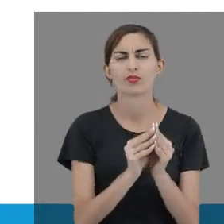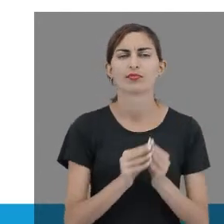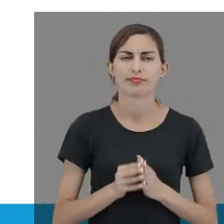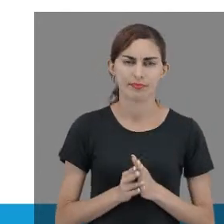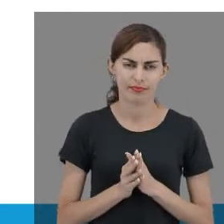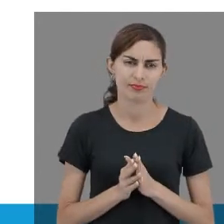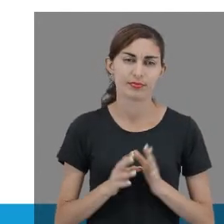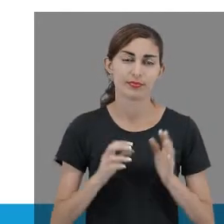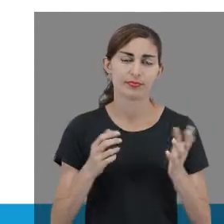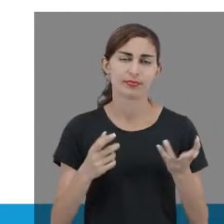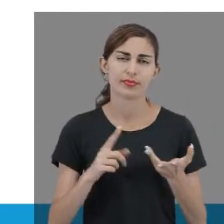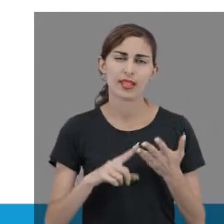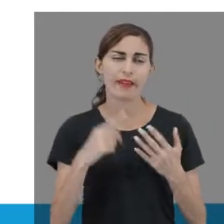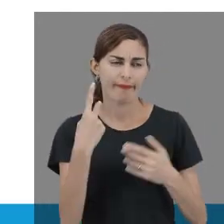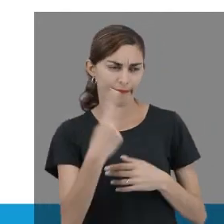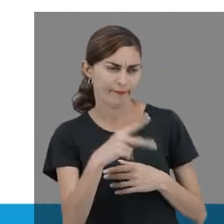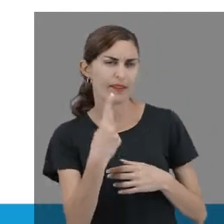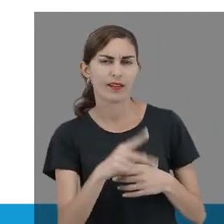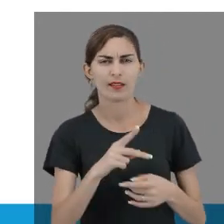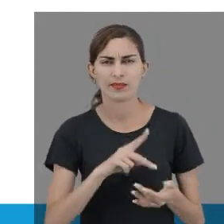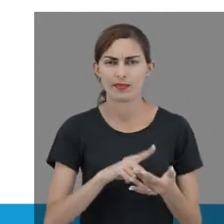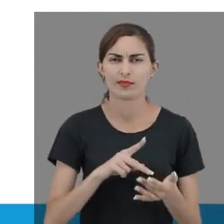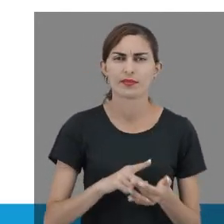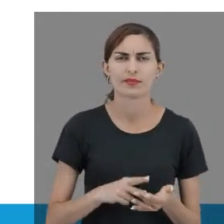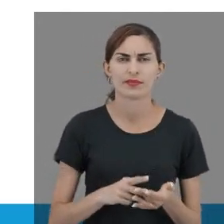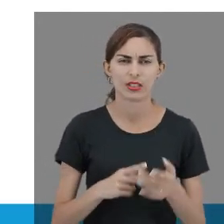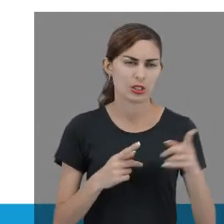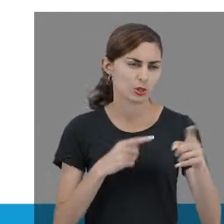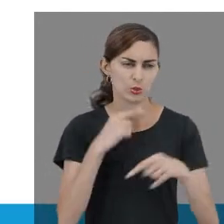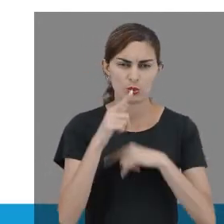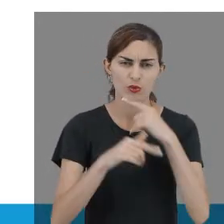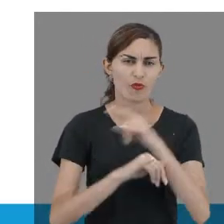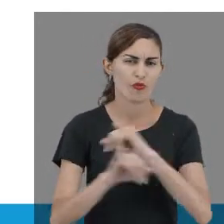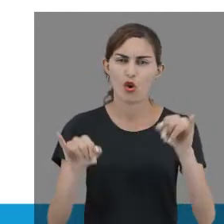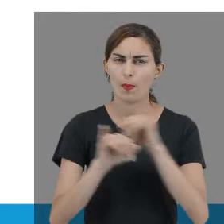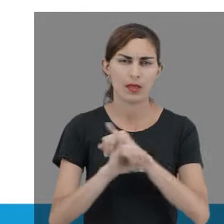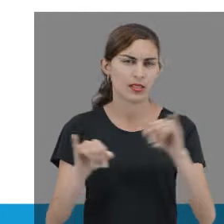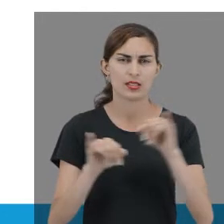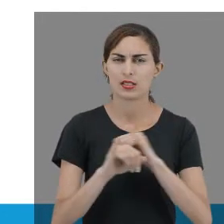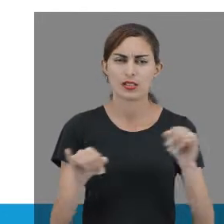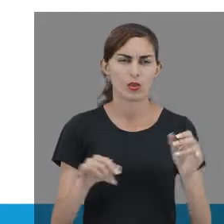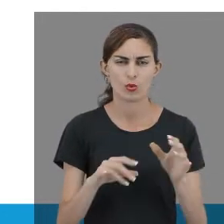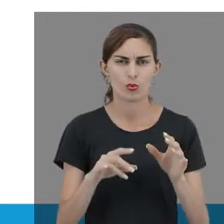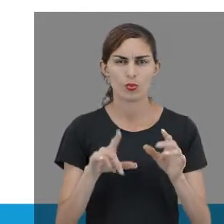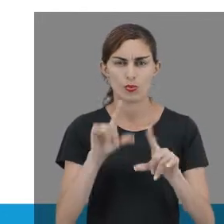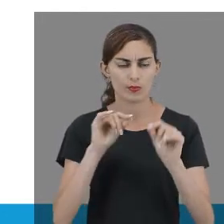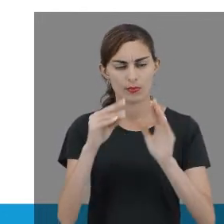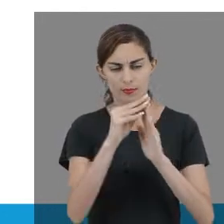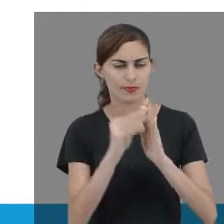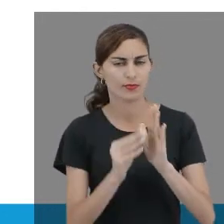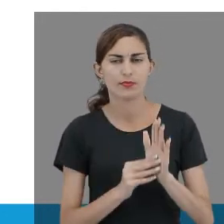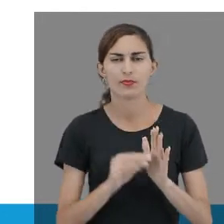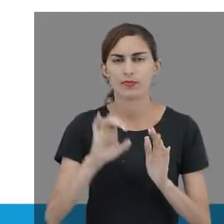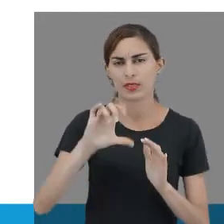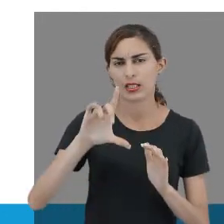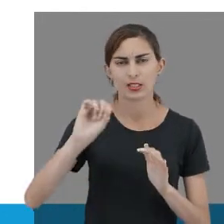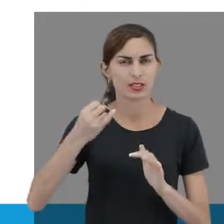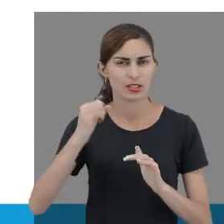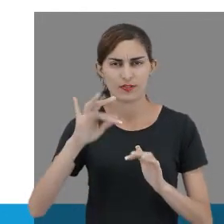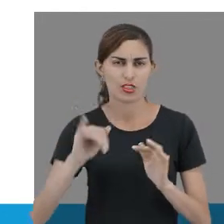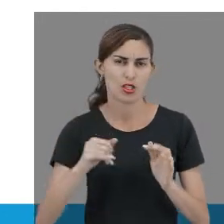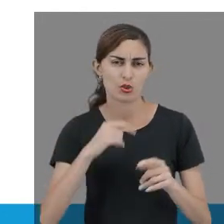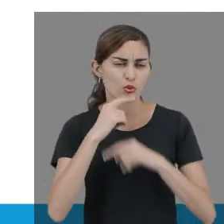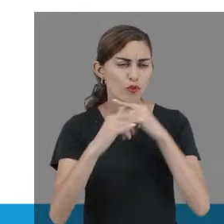classifica como inconclusivo. É importante que o inconclusivo ele realmente não tem informação disponível para classificá-lo em